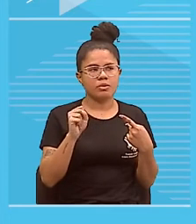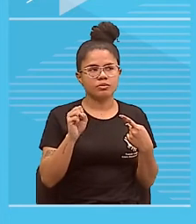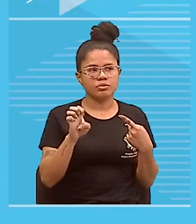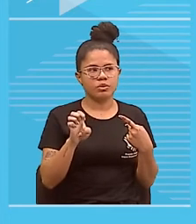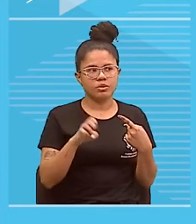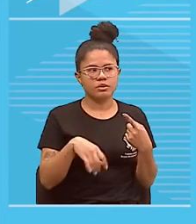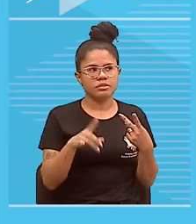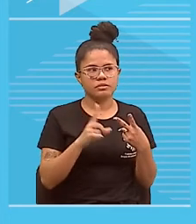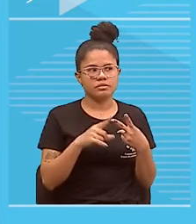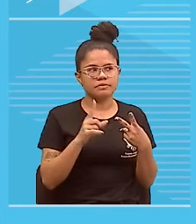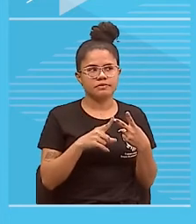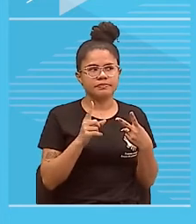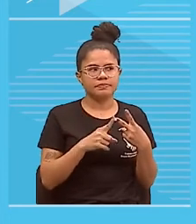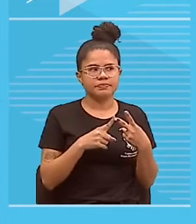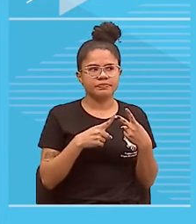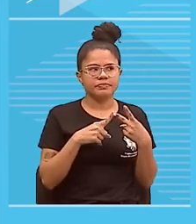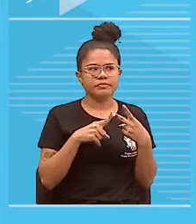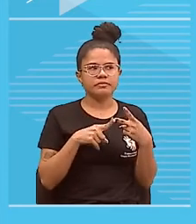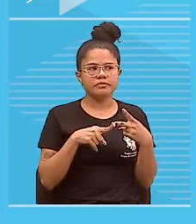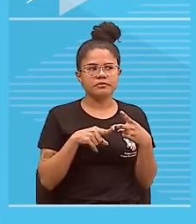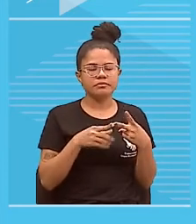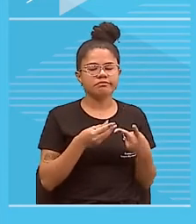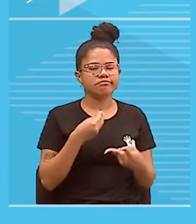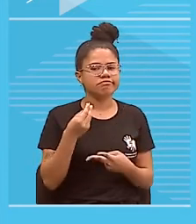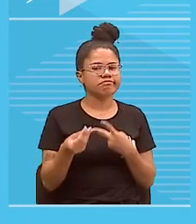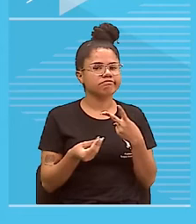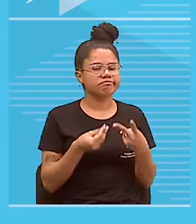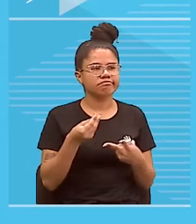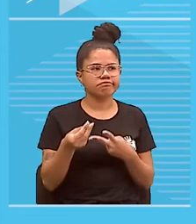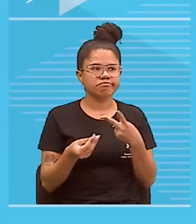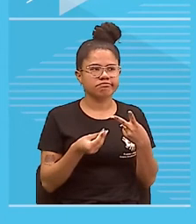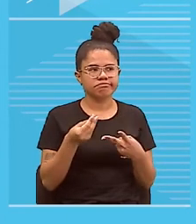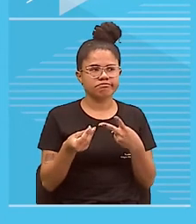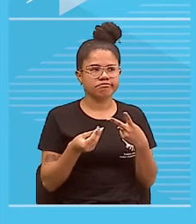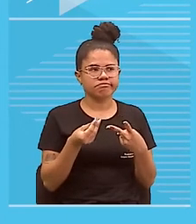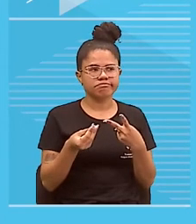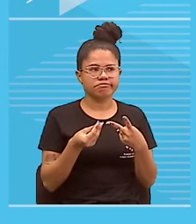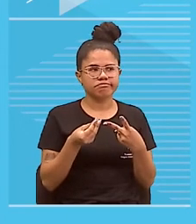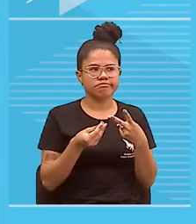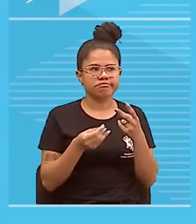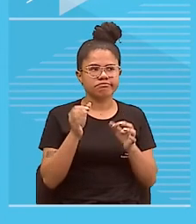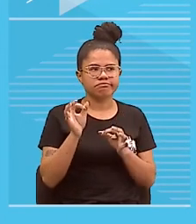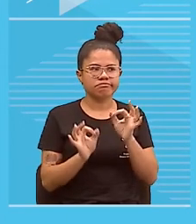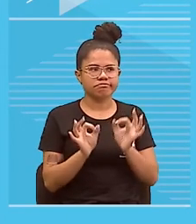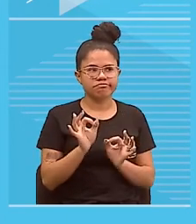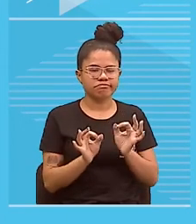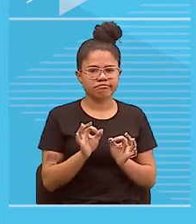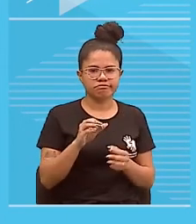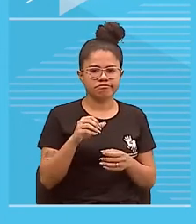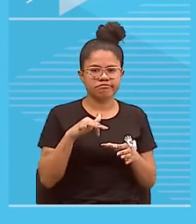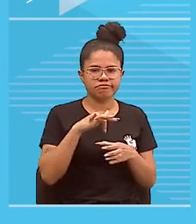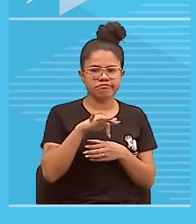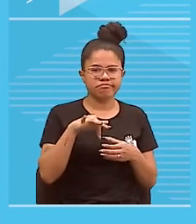que mais em e como é que ela é formada como é que essa maltose é formada por uma reação